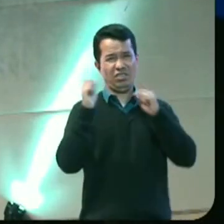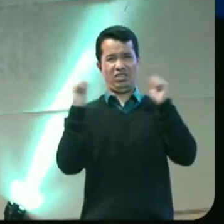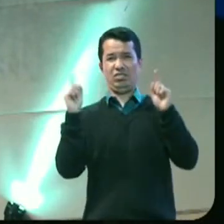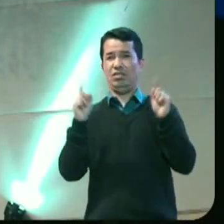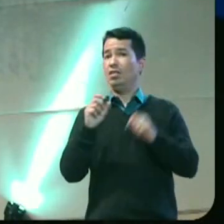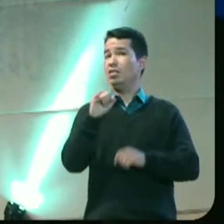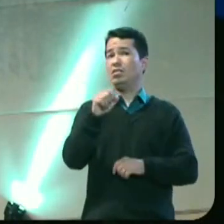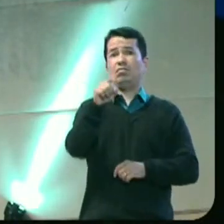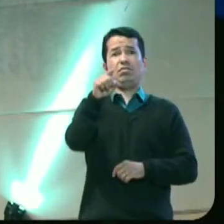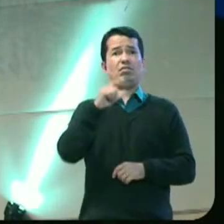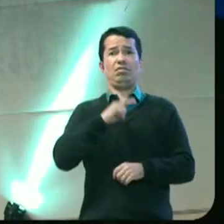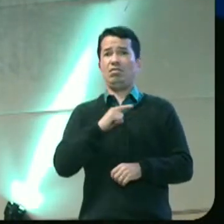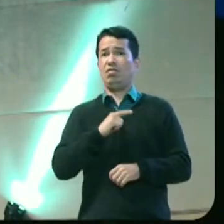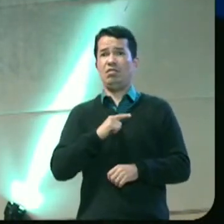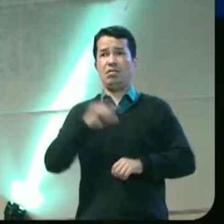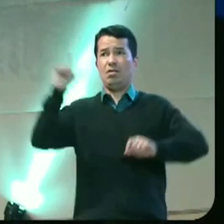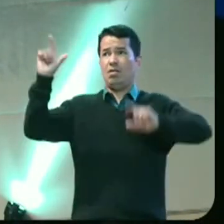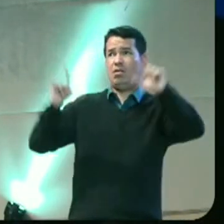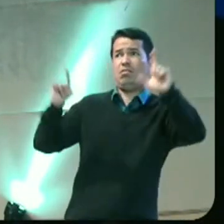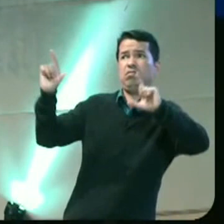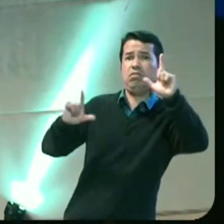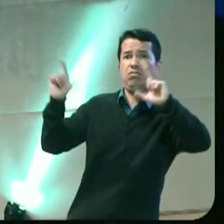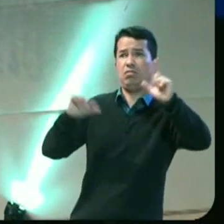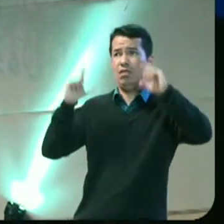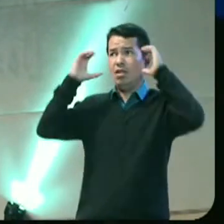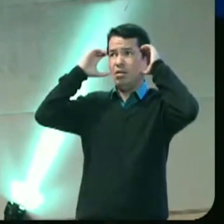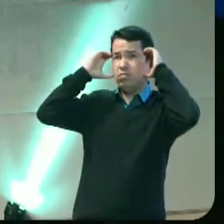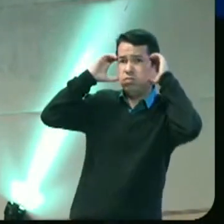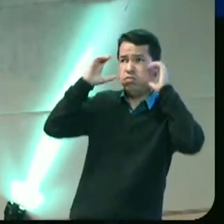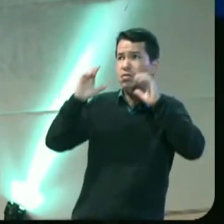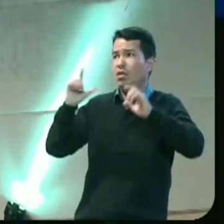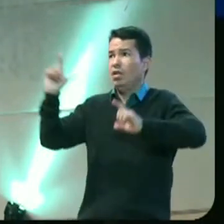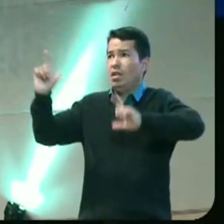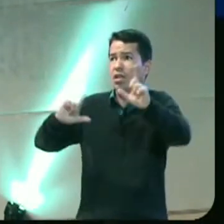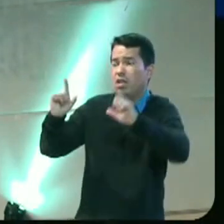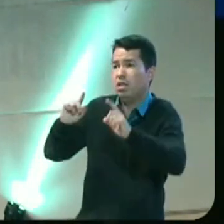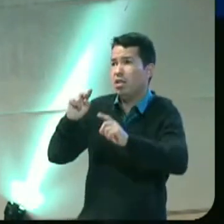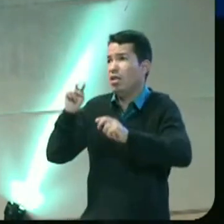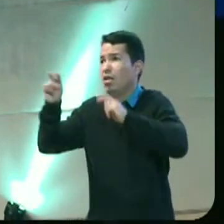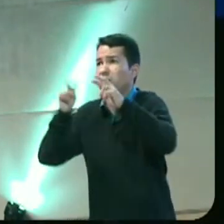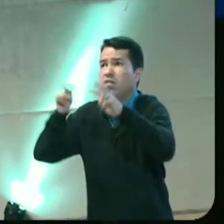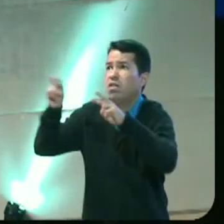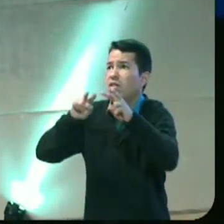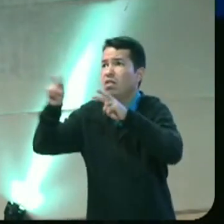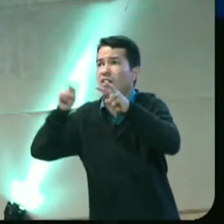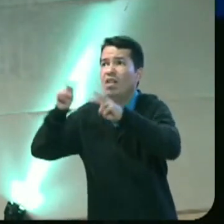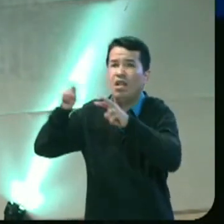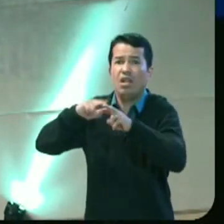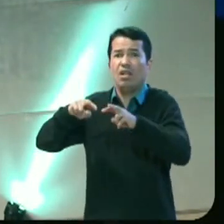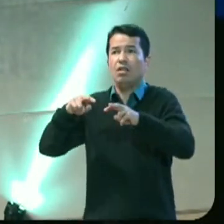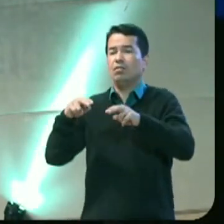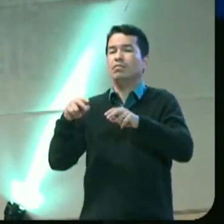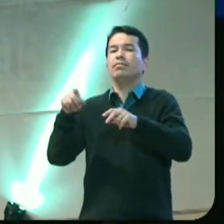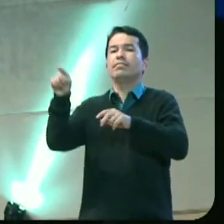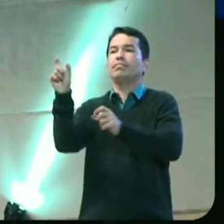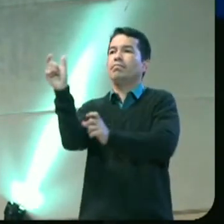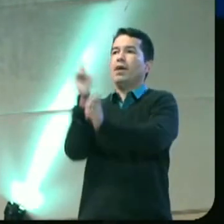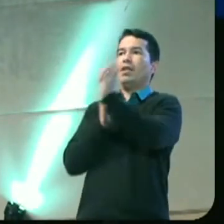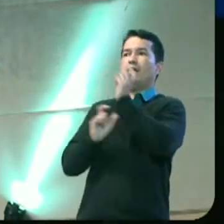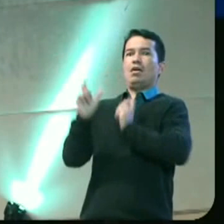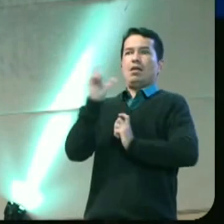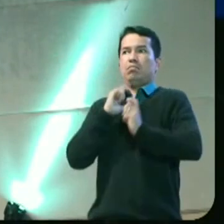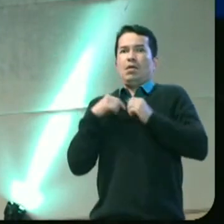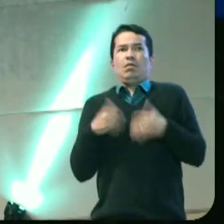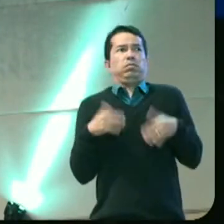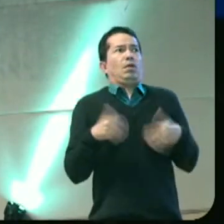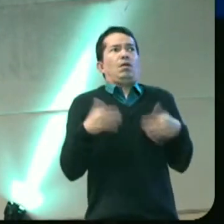assistindo, muito possivelmente a sua fé vai ser abalada. Mas eu quero te dizer uma coisa: vá para a